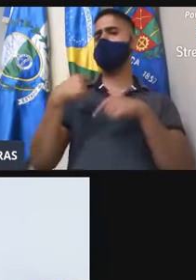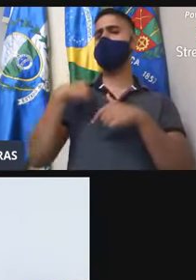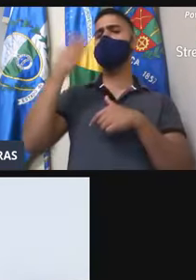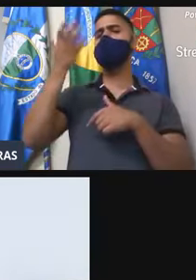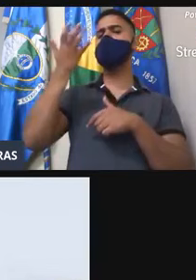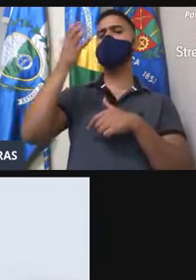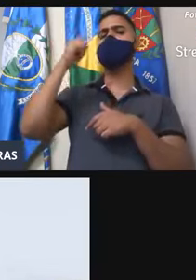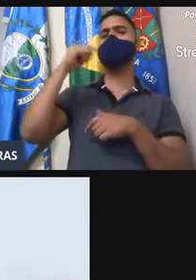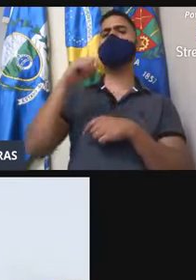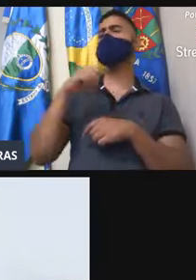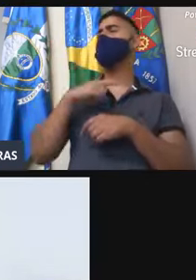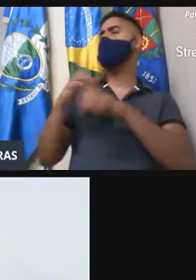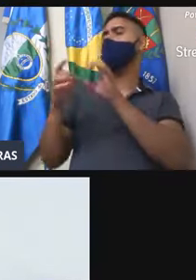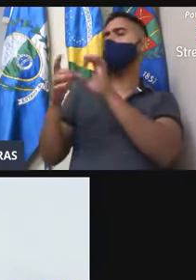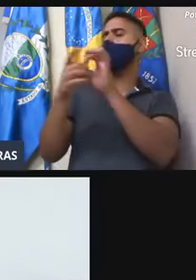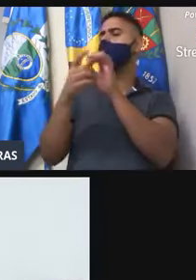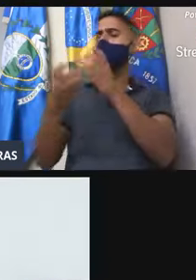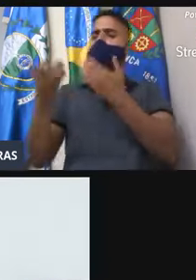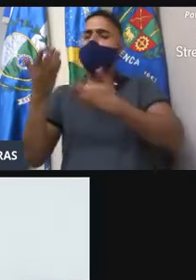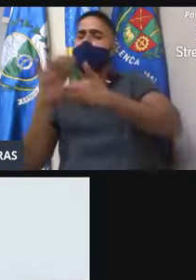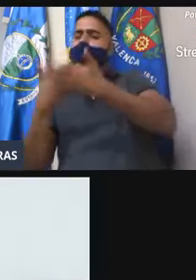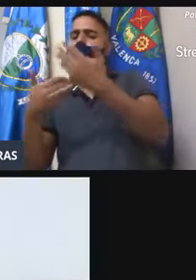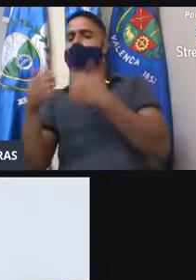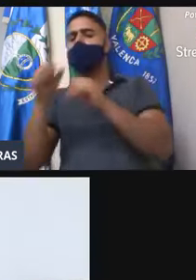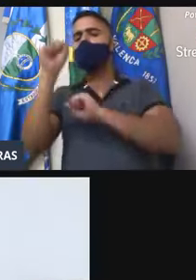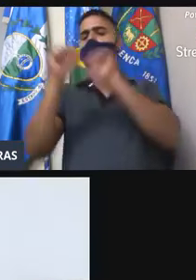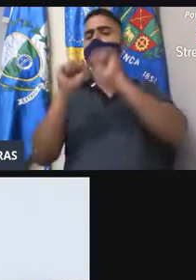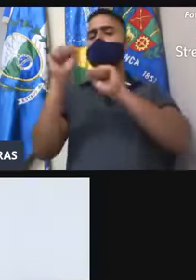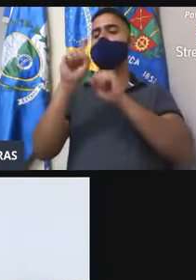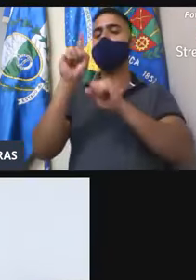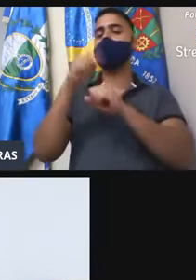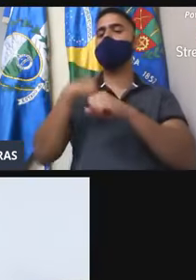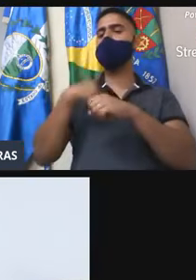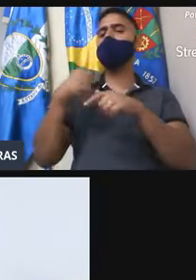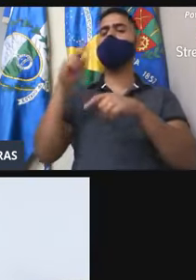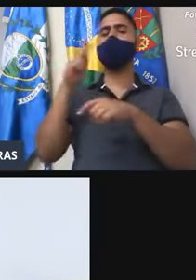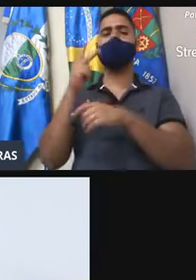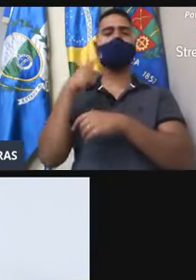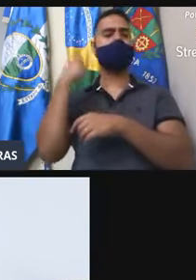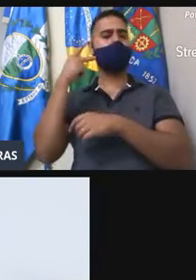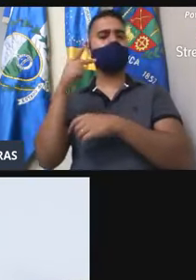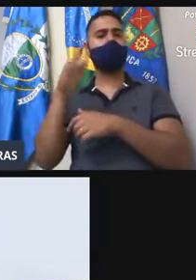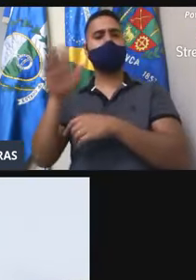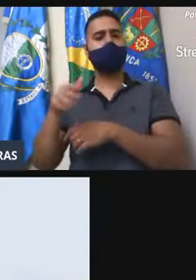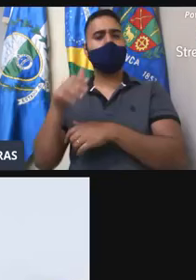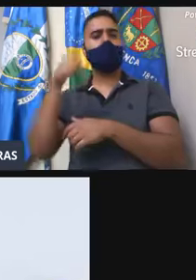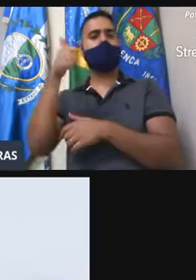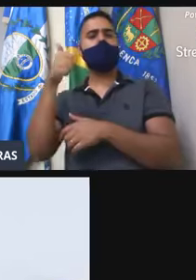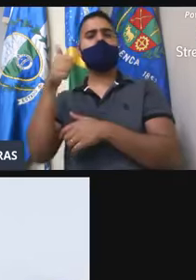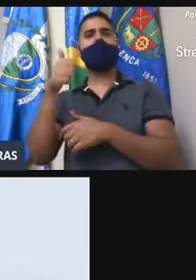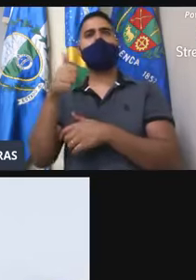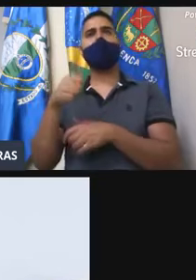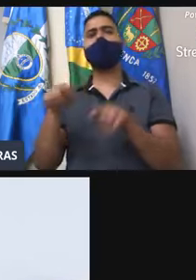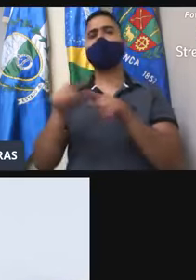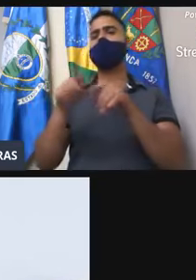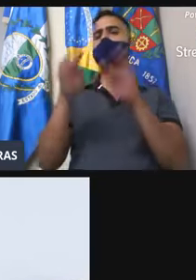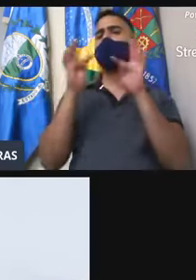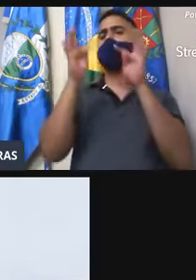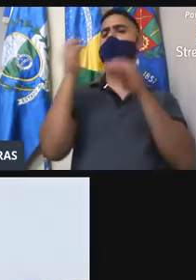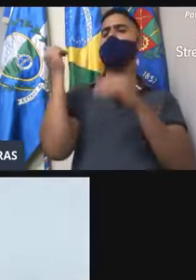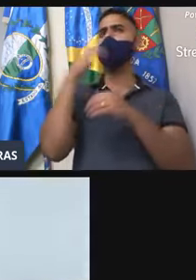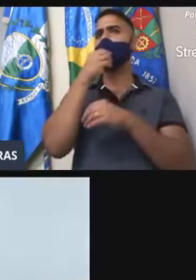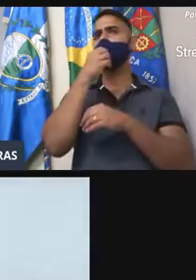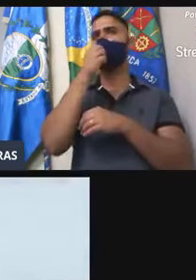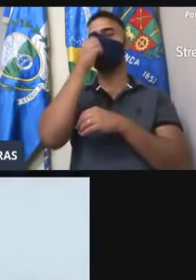não por ter conchavo com a empresa, mas por ser um vereador que lutou pelo melhoramento e a modernização dos serviços públicos, como fui